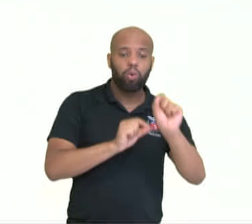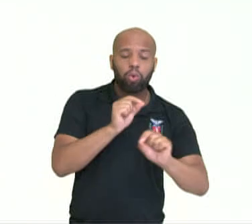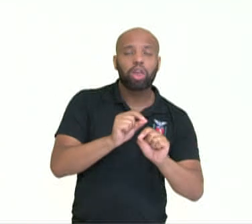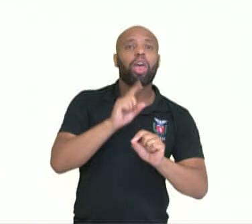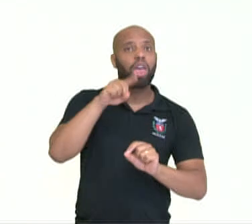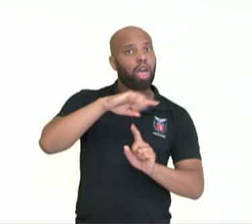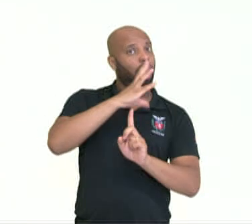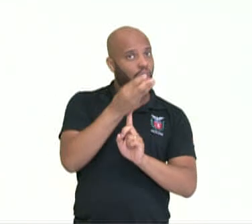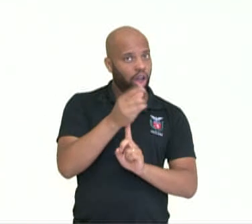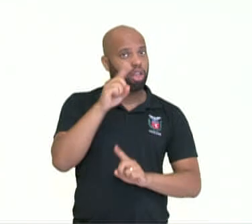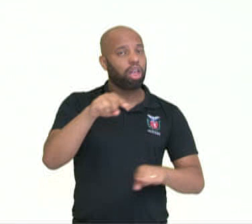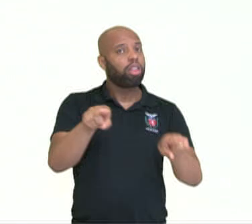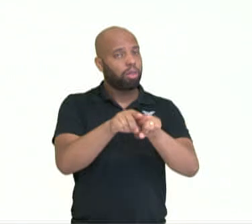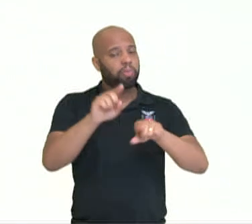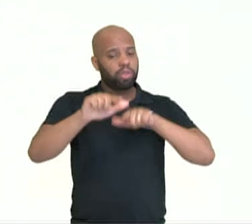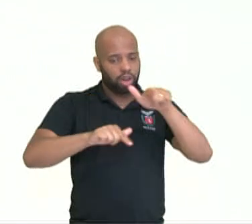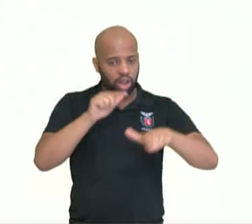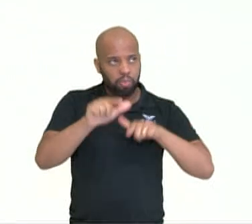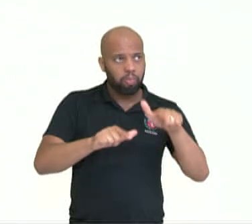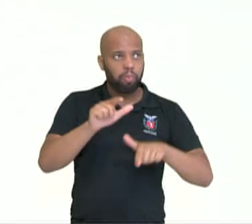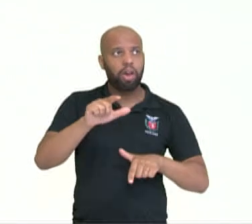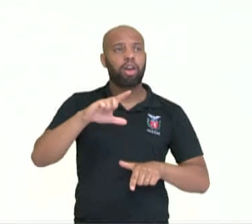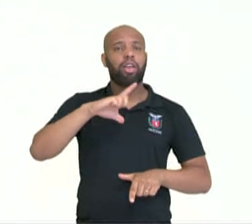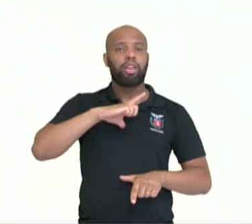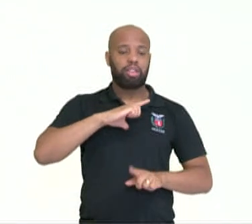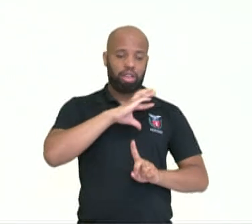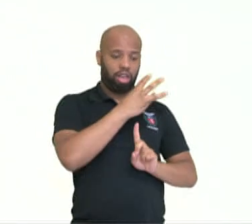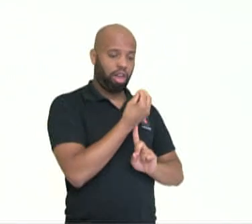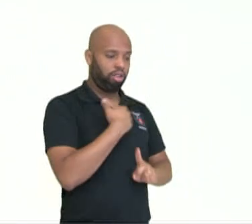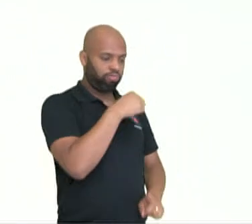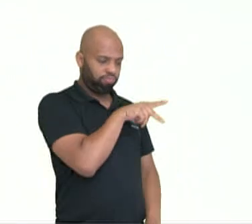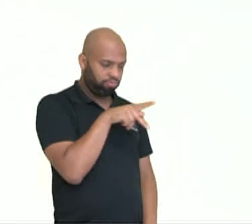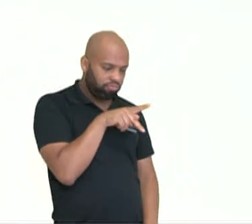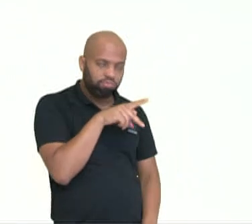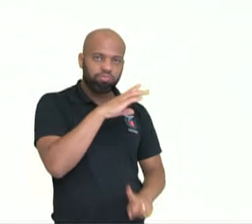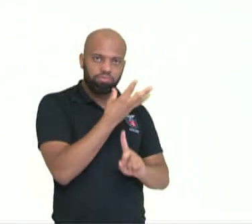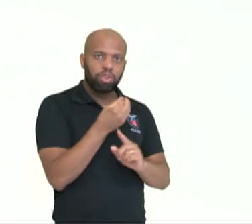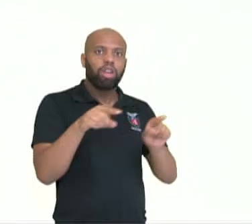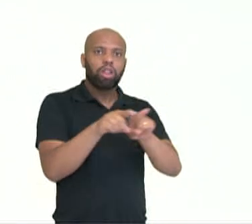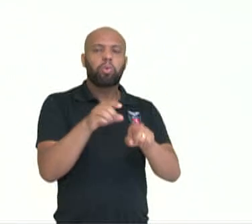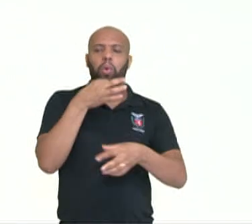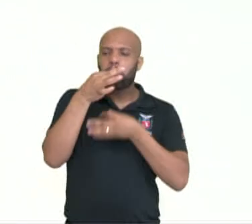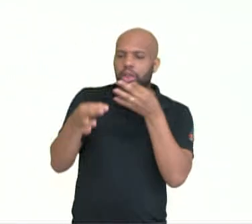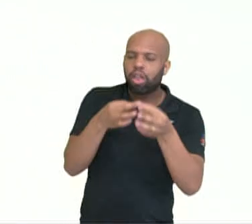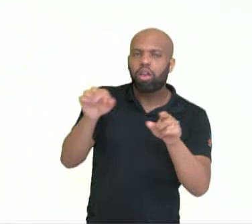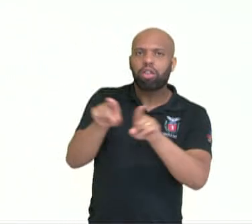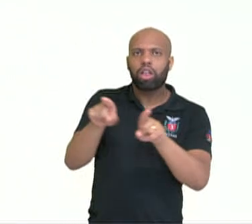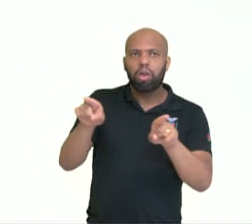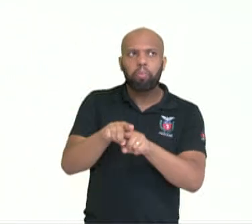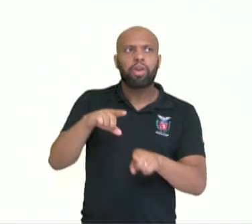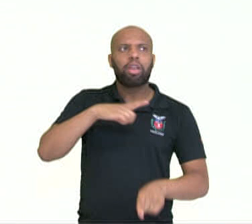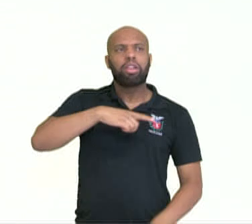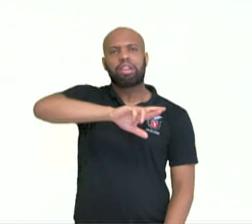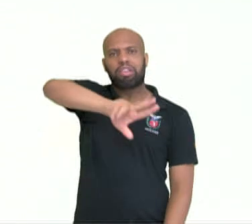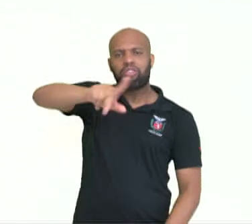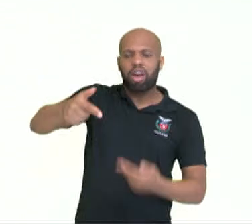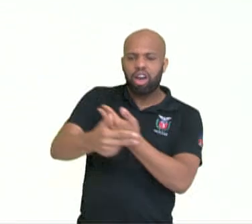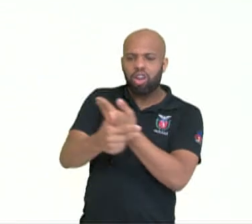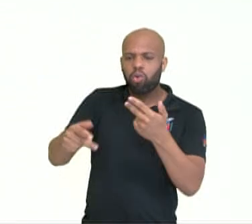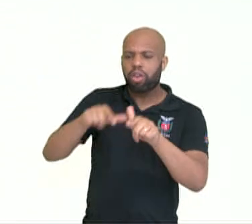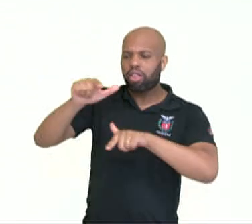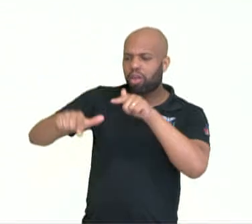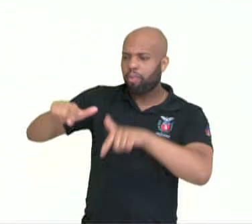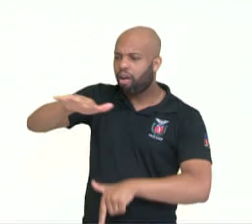trabalho. Artistas, eu aqui professor de arte, crítico, consultor, gestor, curador de eventos culturais,